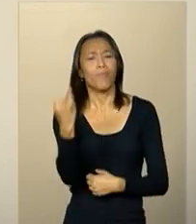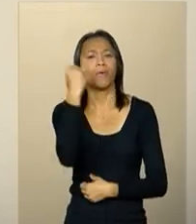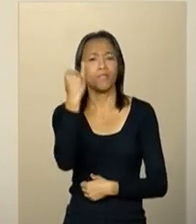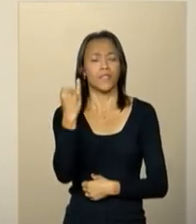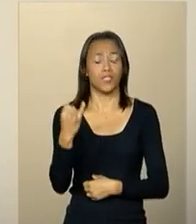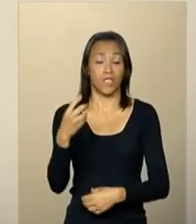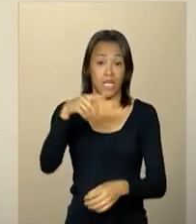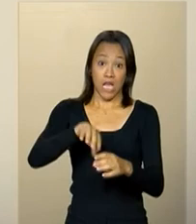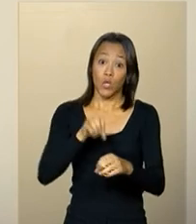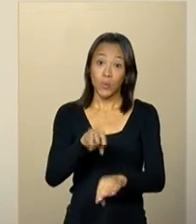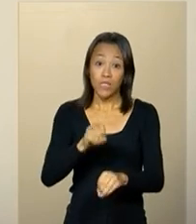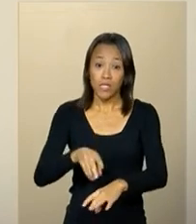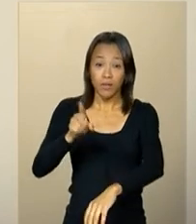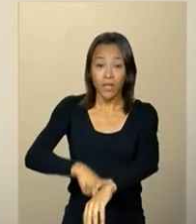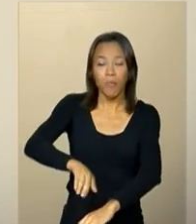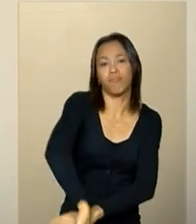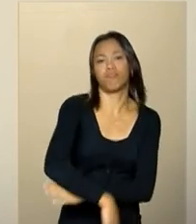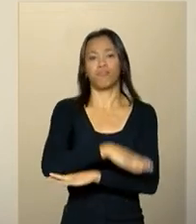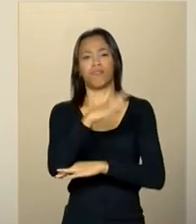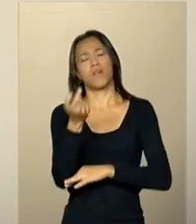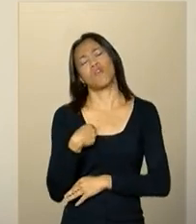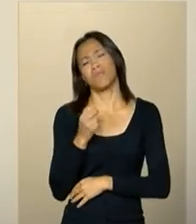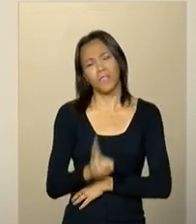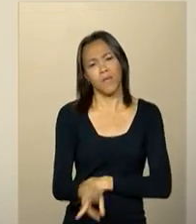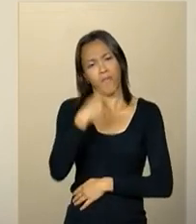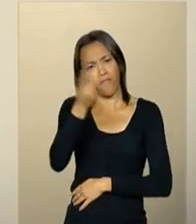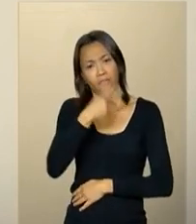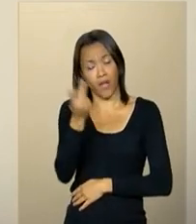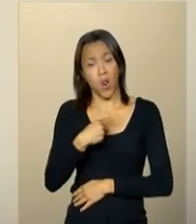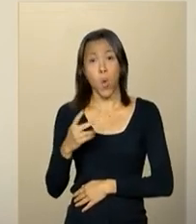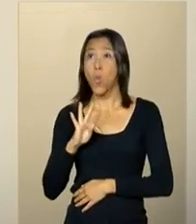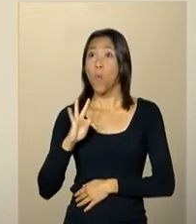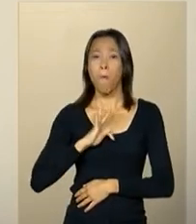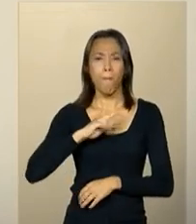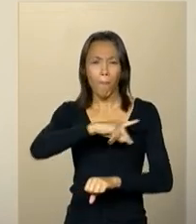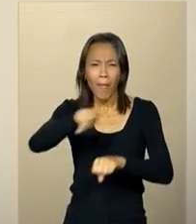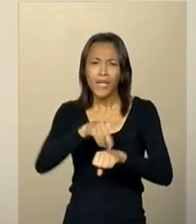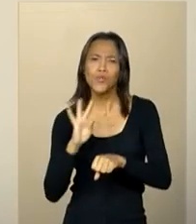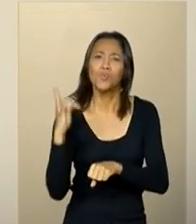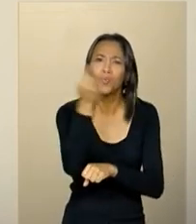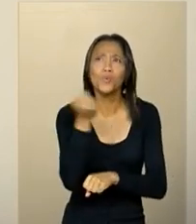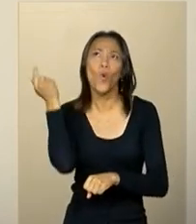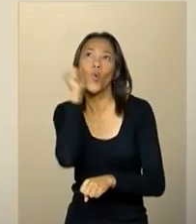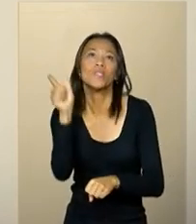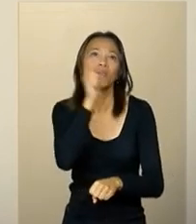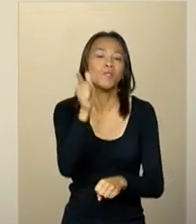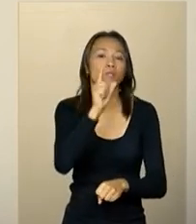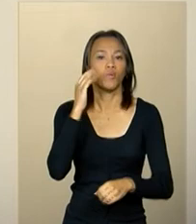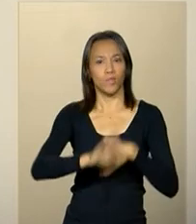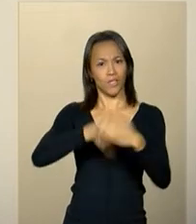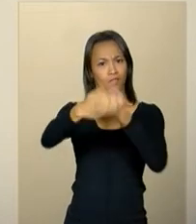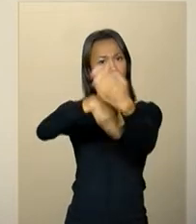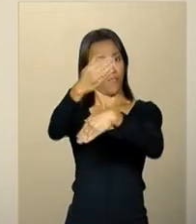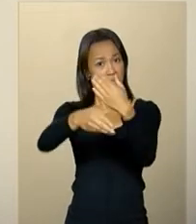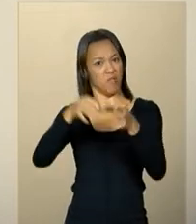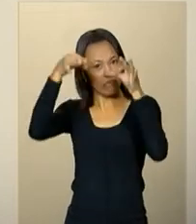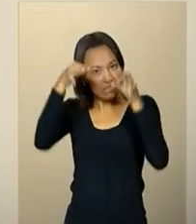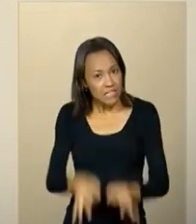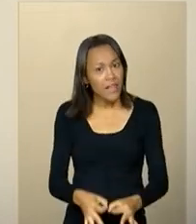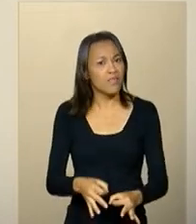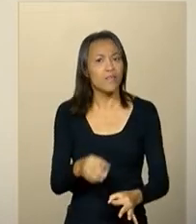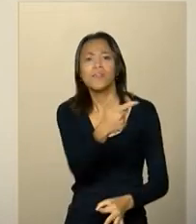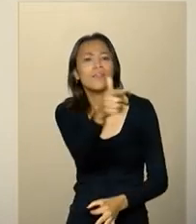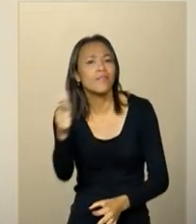no ensino em tempo integral é como eu sempre digo não há país no mundo que têm alcançado o desenvolvimento efetivo